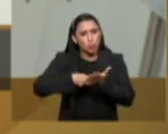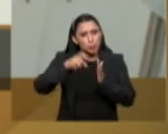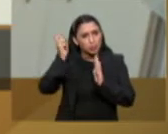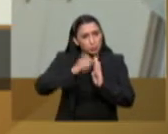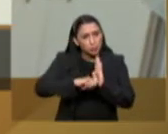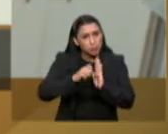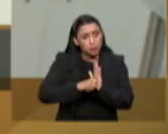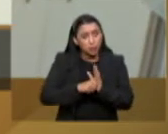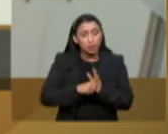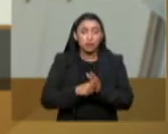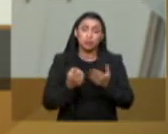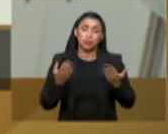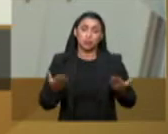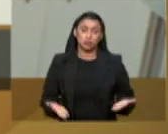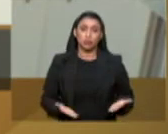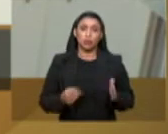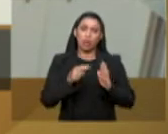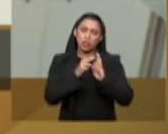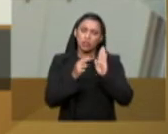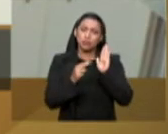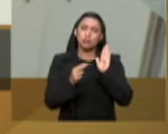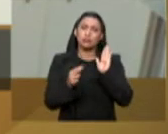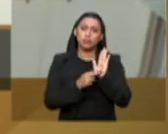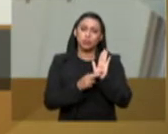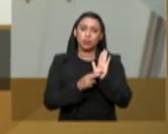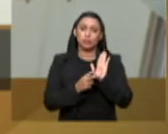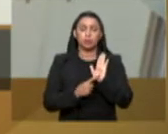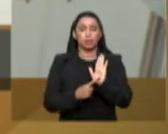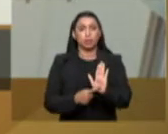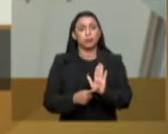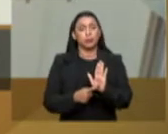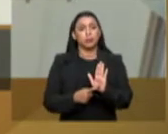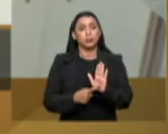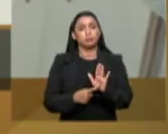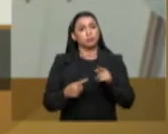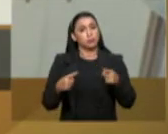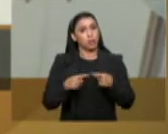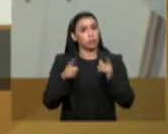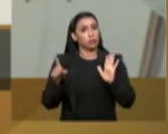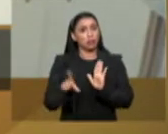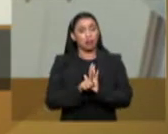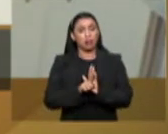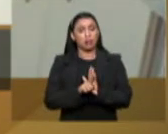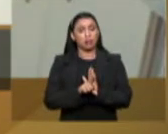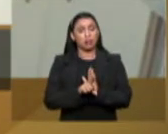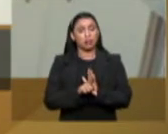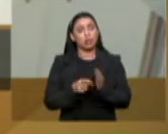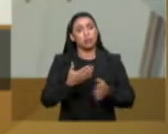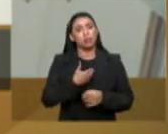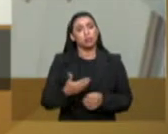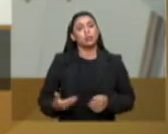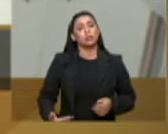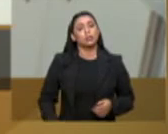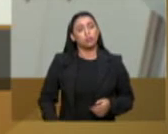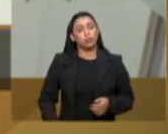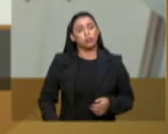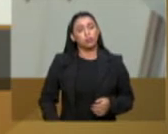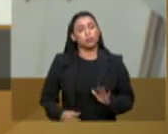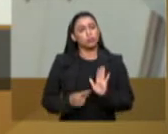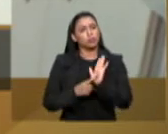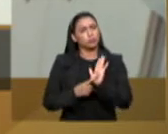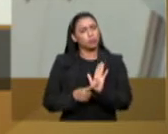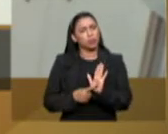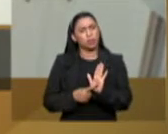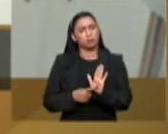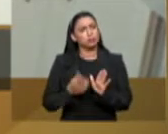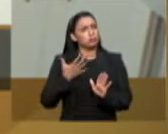encontro dessa normatividade do princípio da legalidade. E a Fazenda Nacional fala isso com